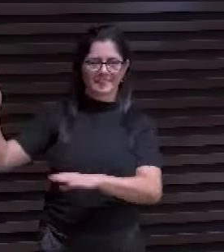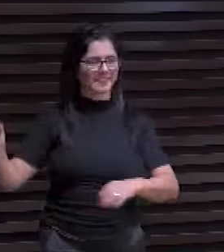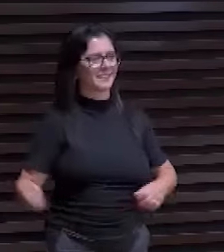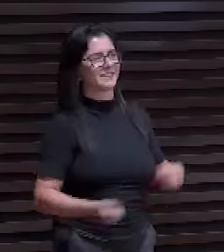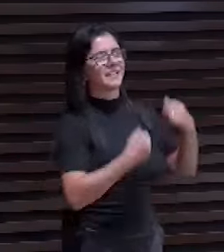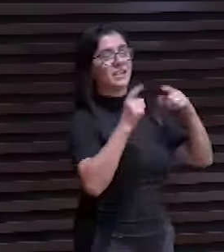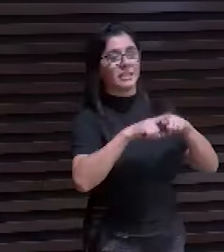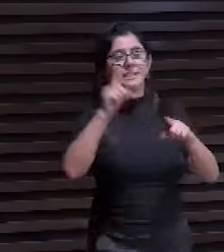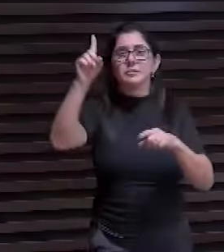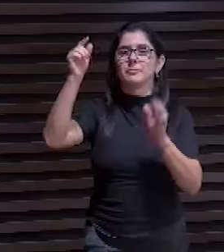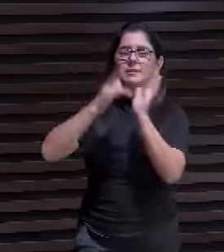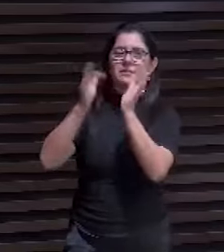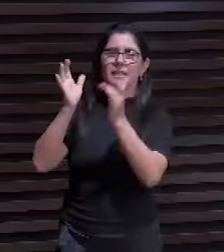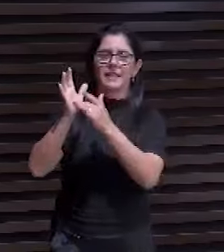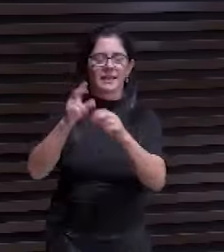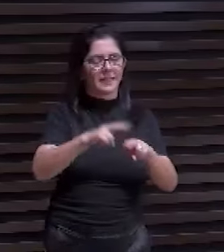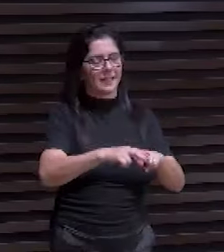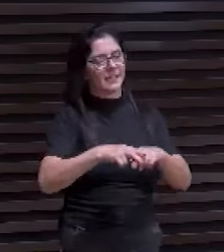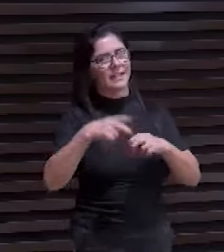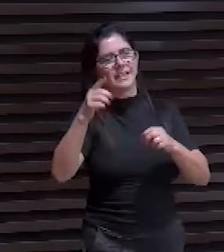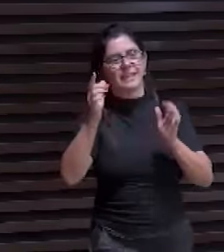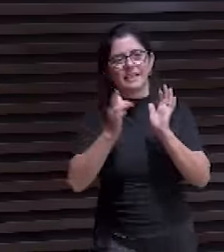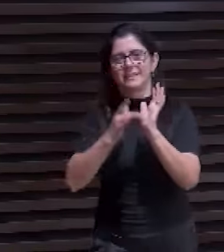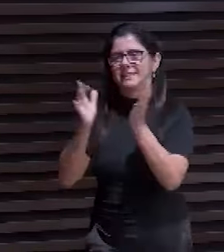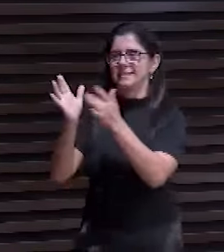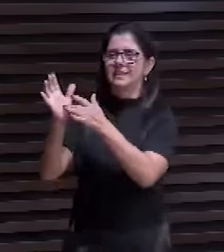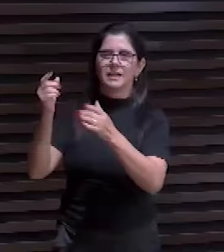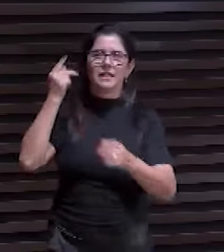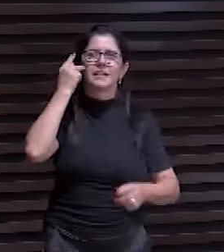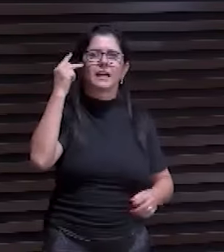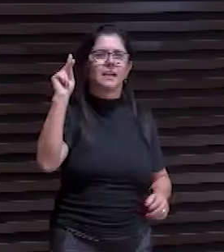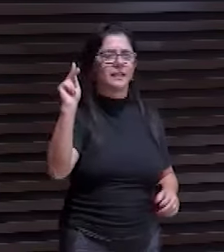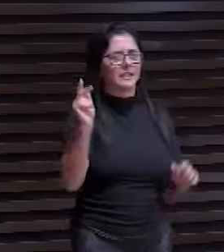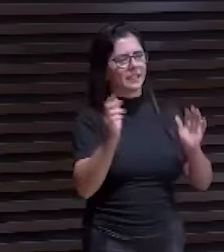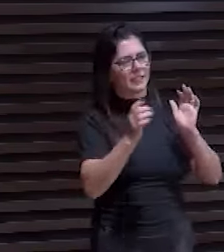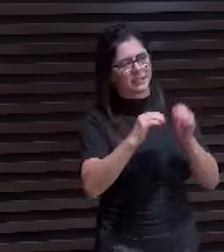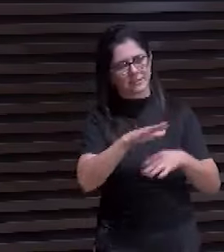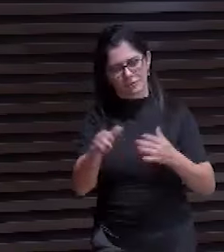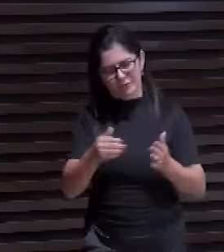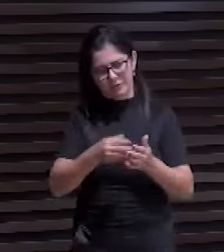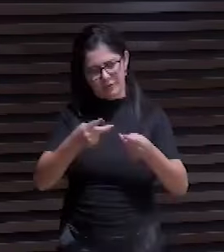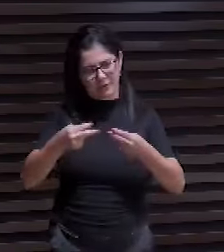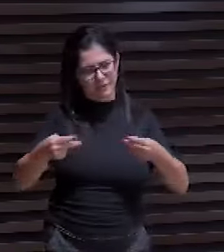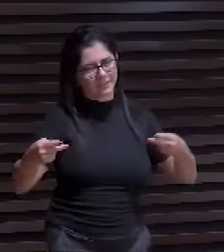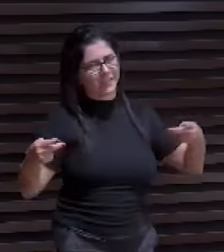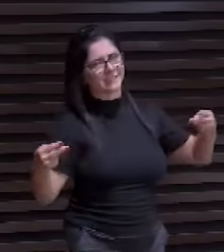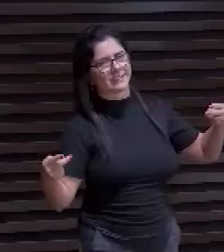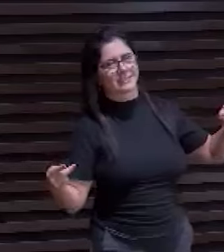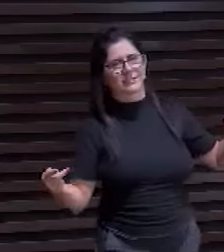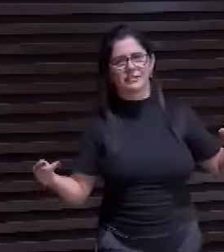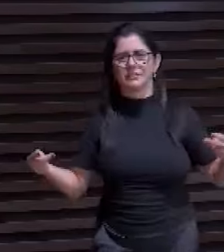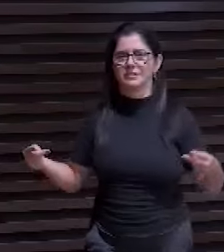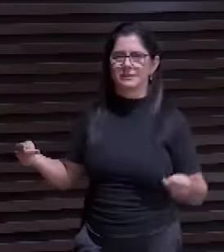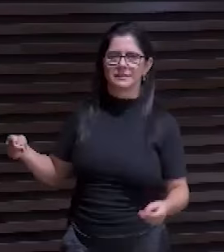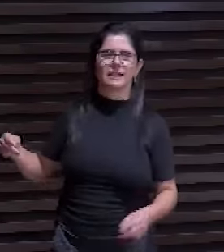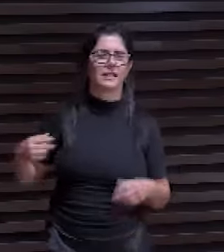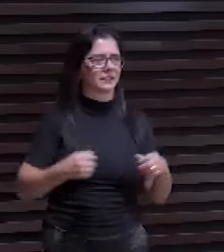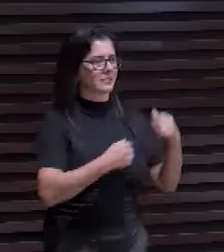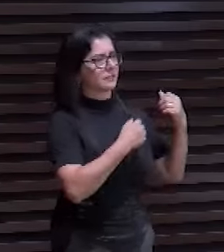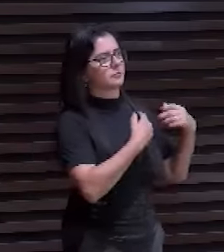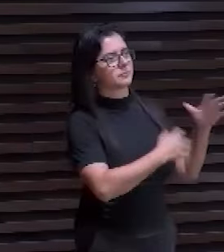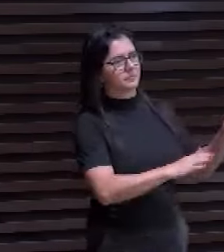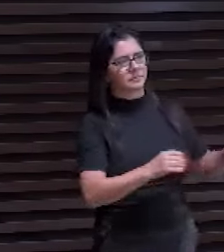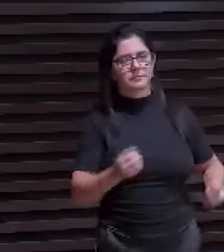O que dele, por ele, para ele são todas as coisas.